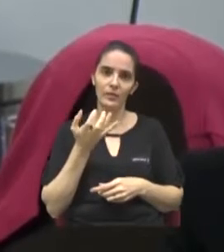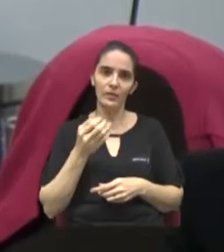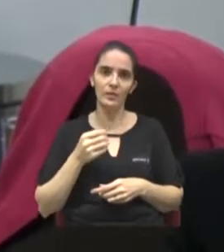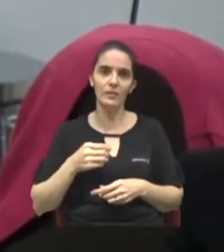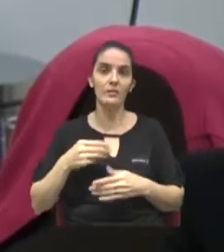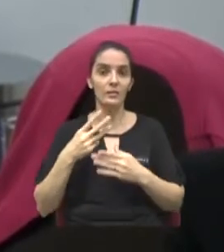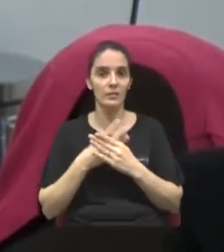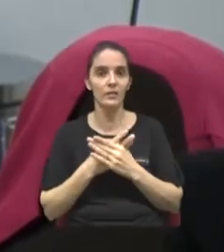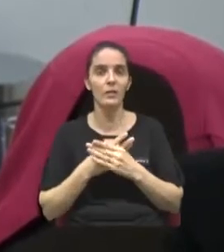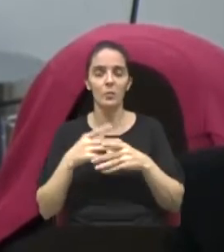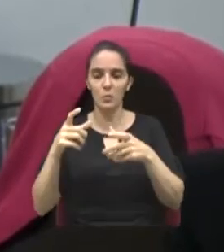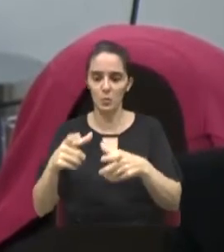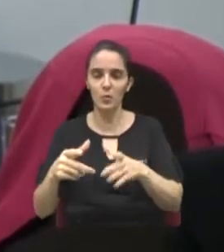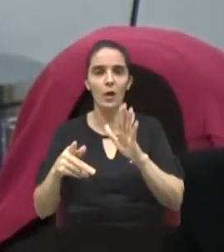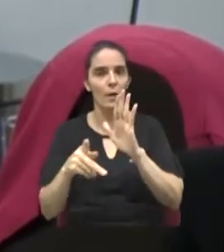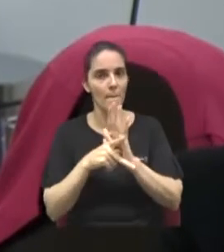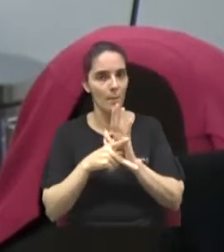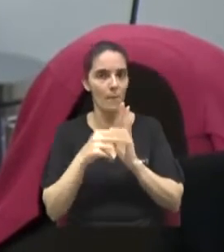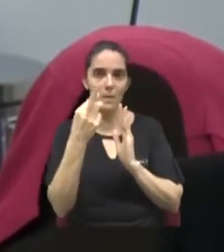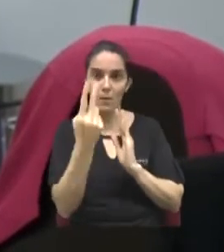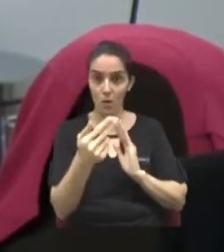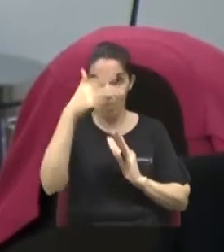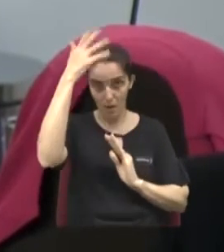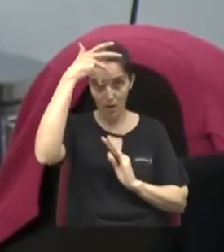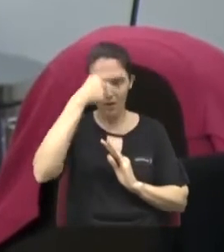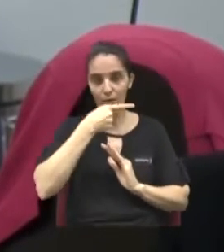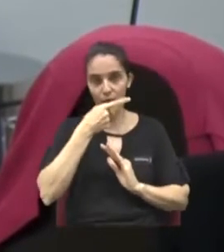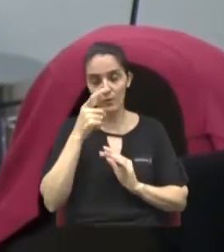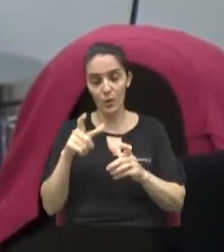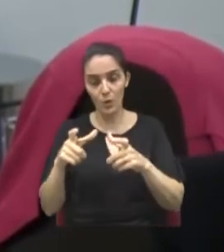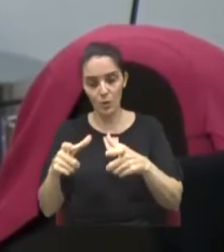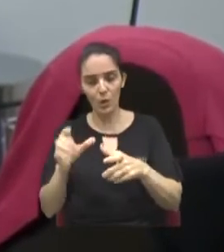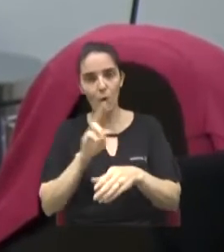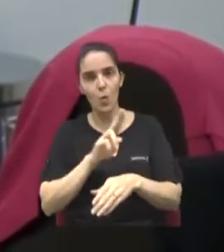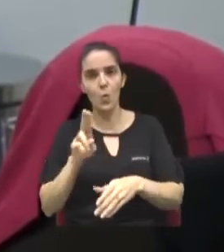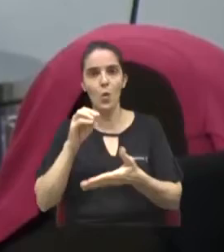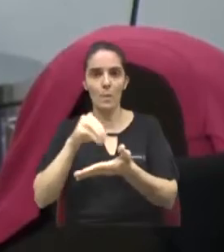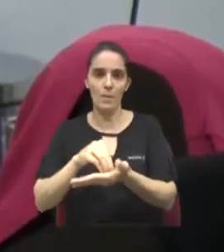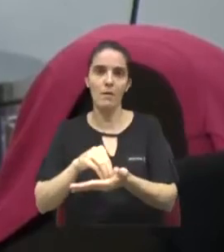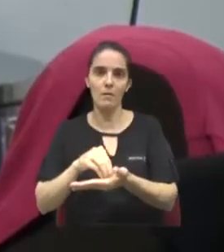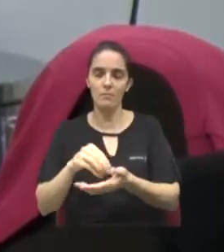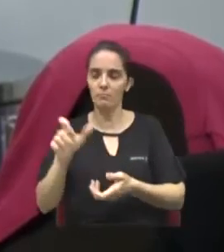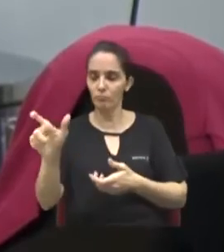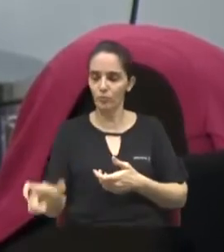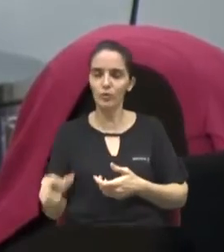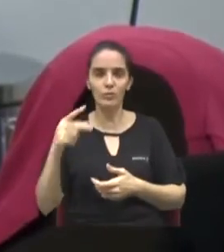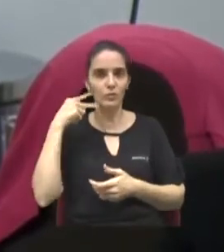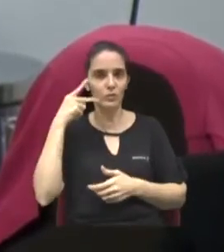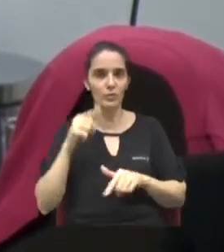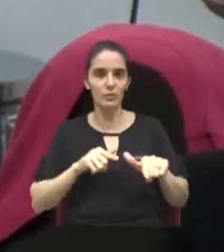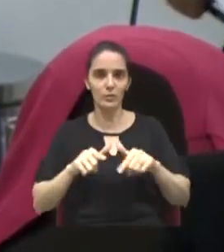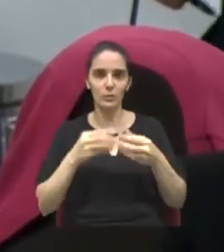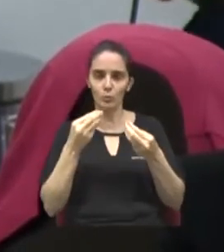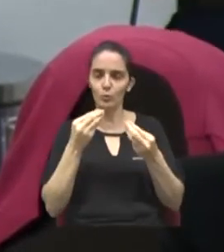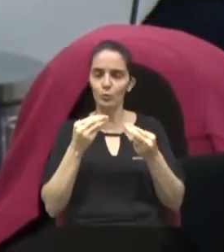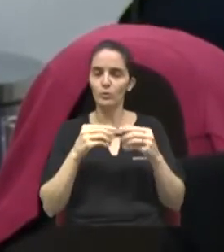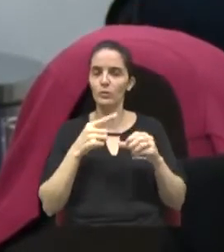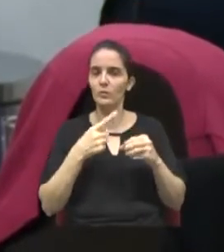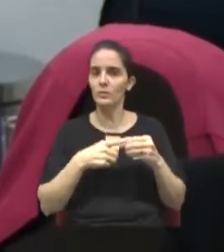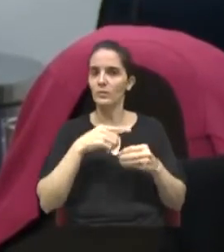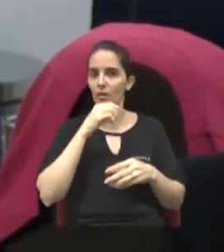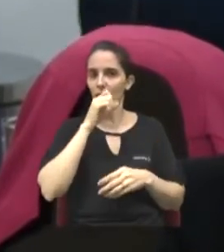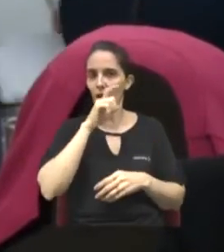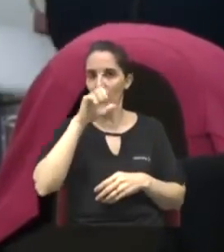um espaço, como a própria Érica disse, destinada a essa vereadora que tanto fez por nossa cidade, que tanto